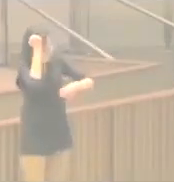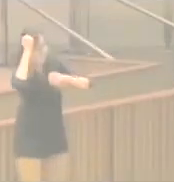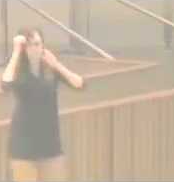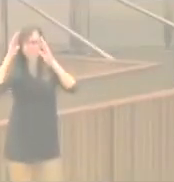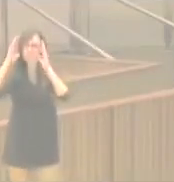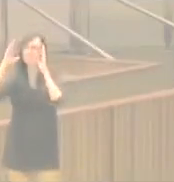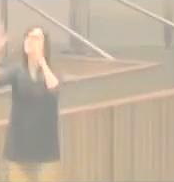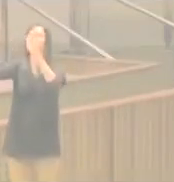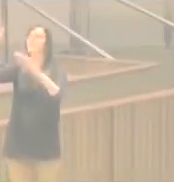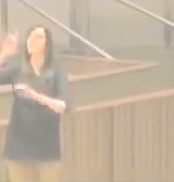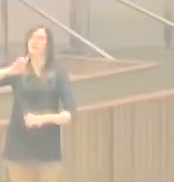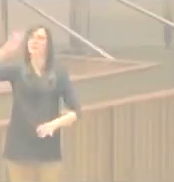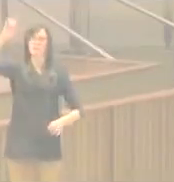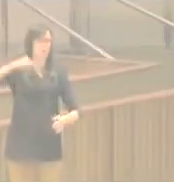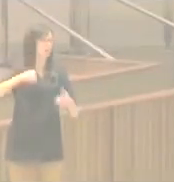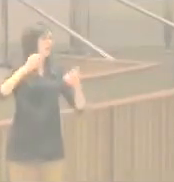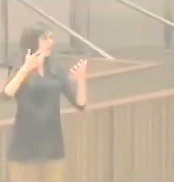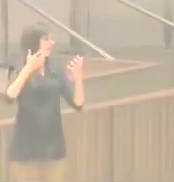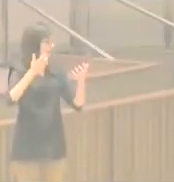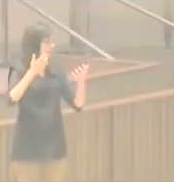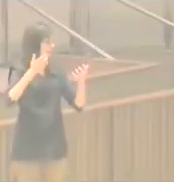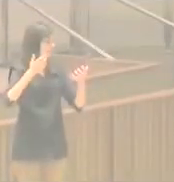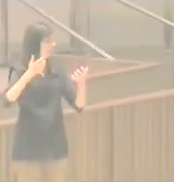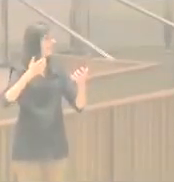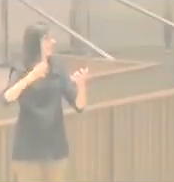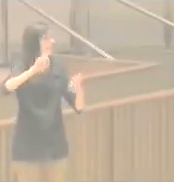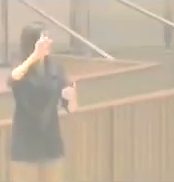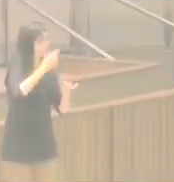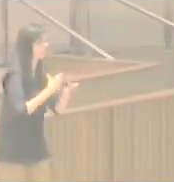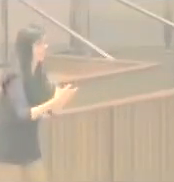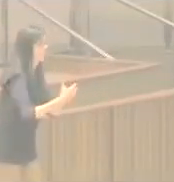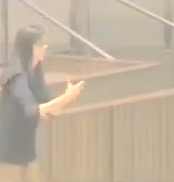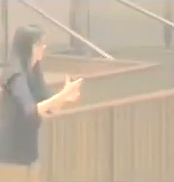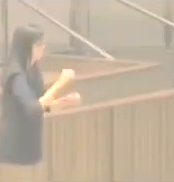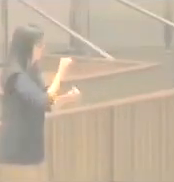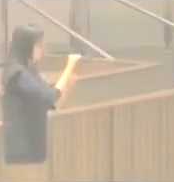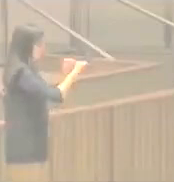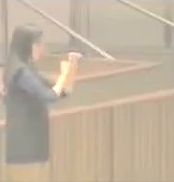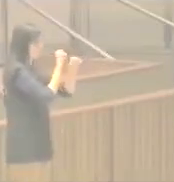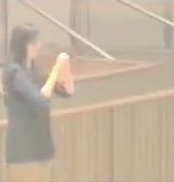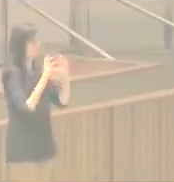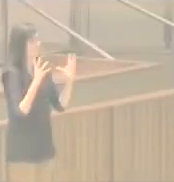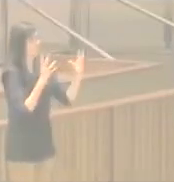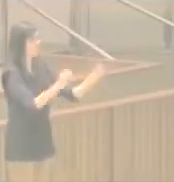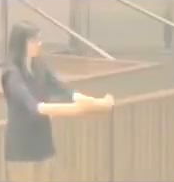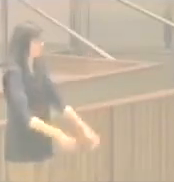ser Deus na nossa vida, ele começa a fazer uma obra de restauração.